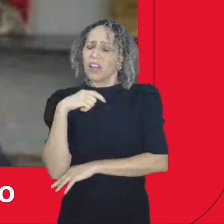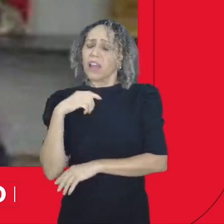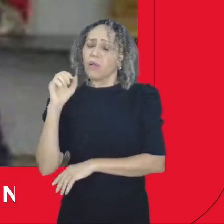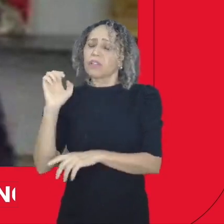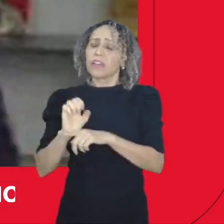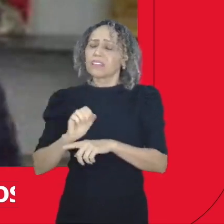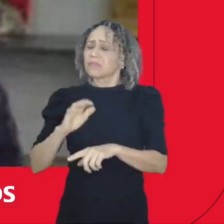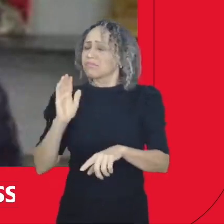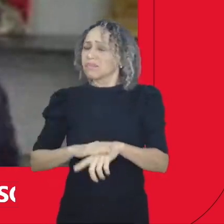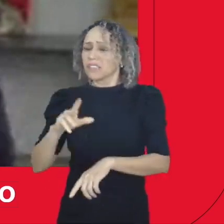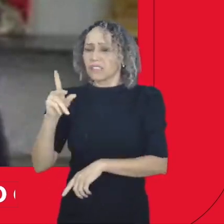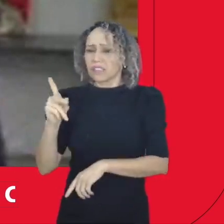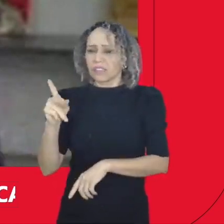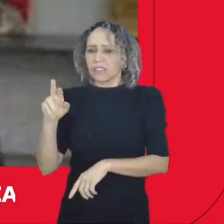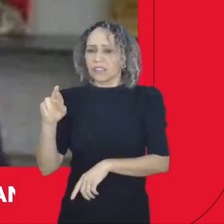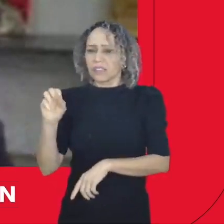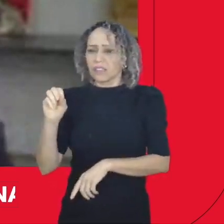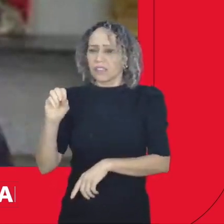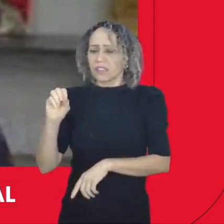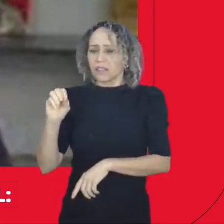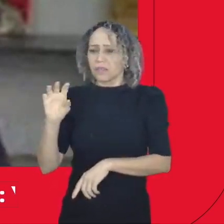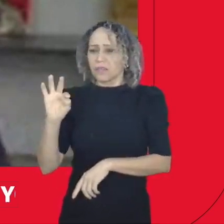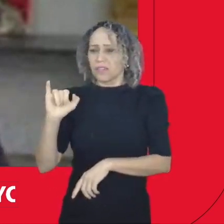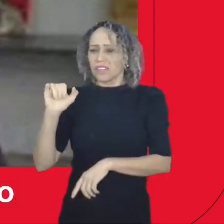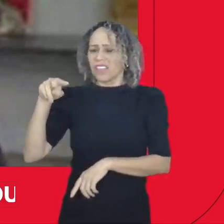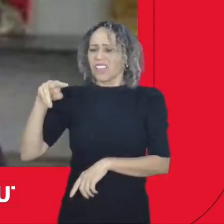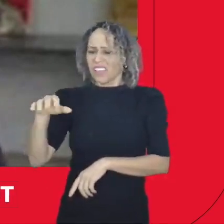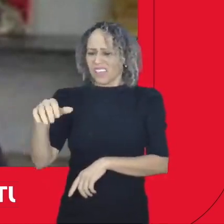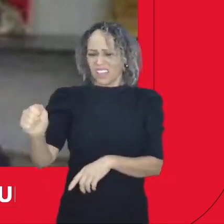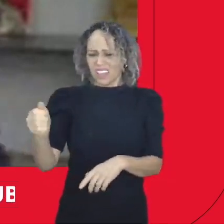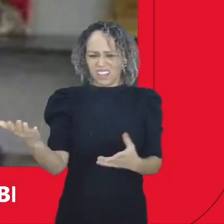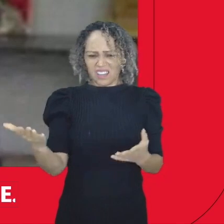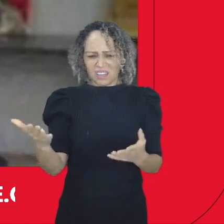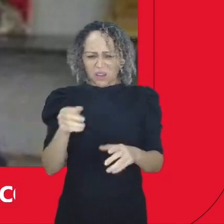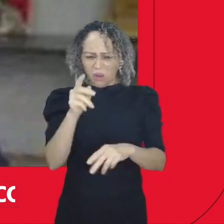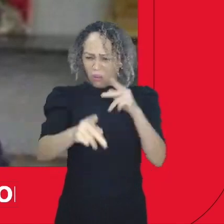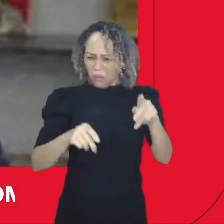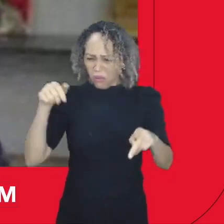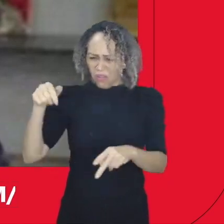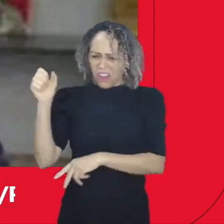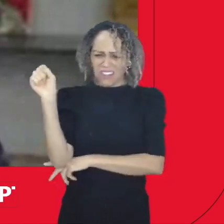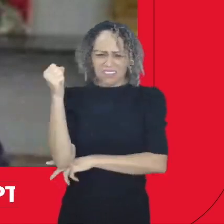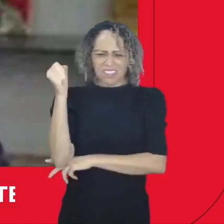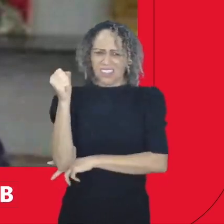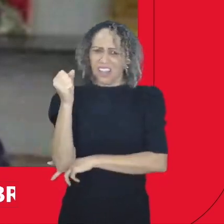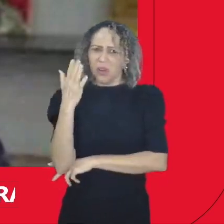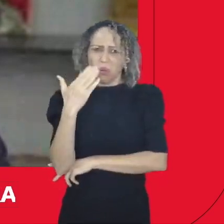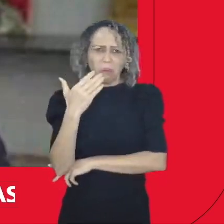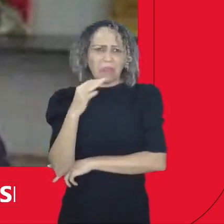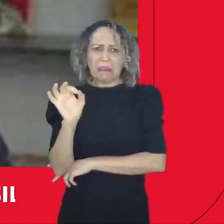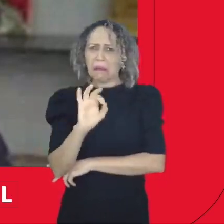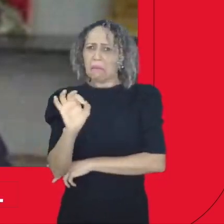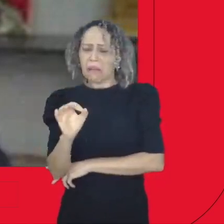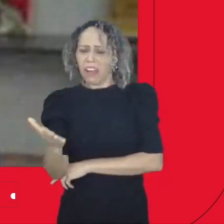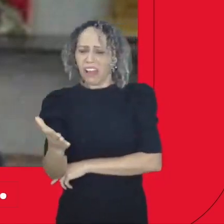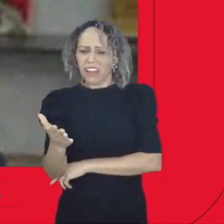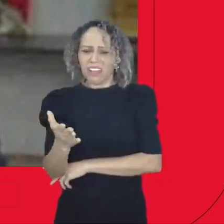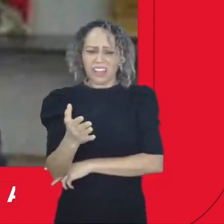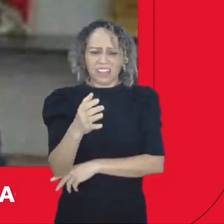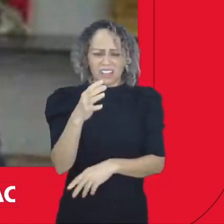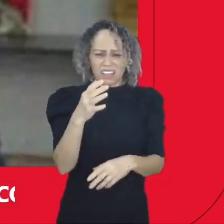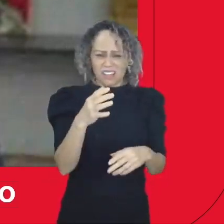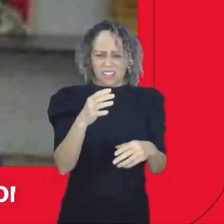não conseguem mais consumir carne. O litro do leite aqui no Rio Grande do Sul nós chegamos a pagar R$ 9,20. Então